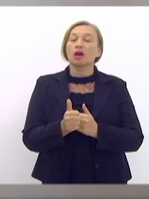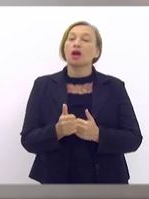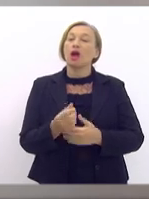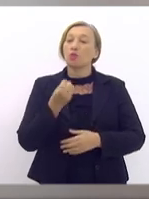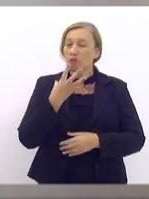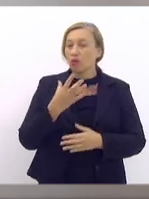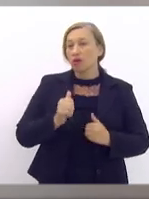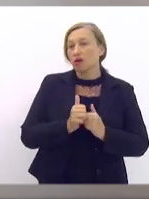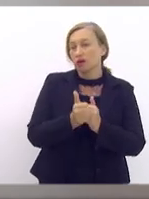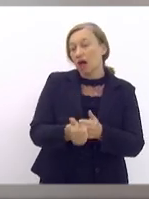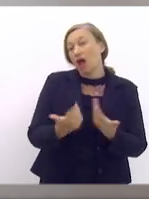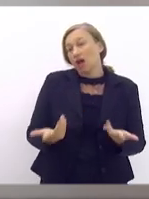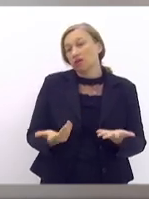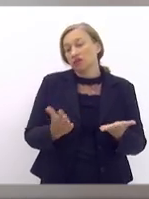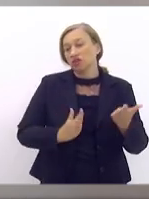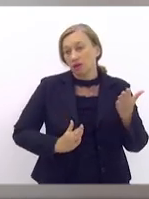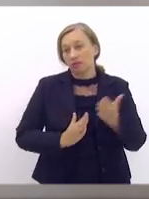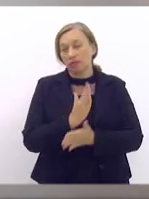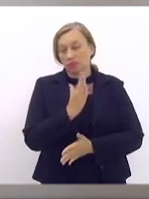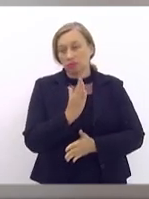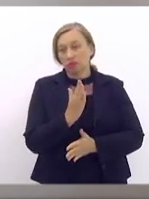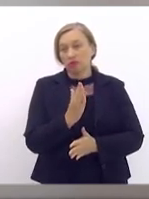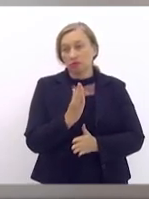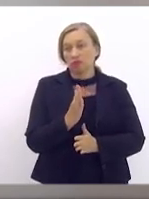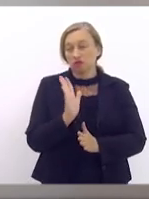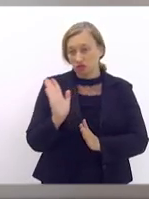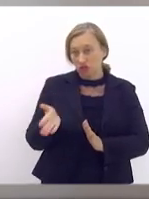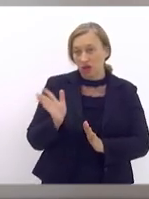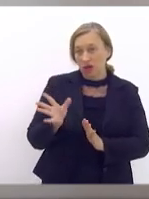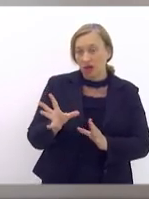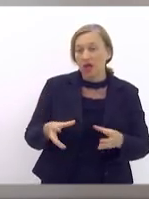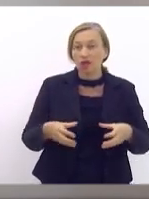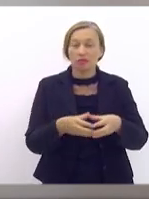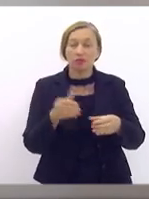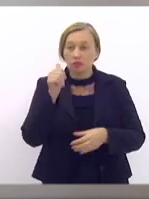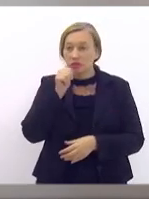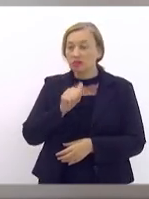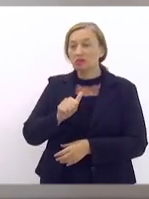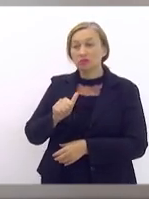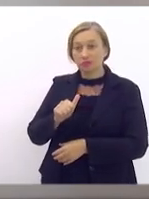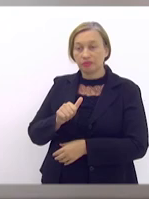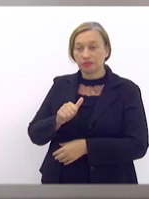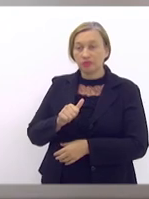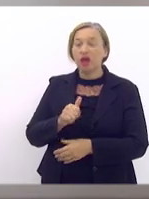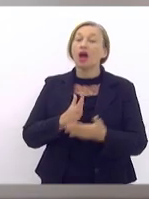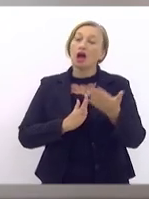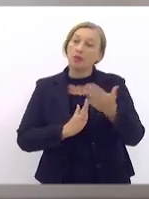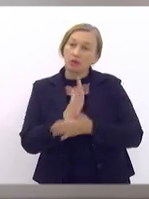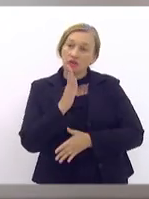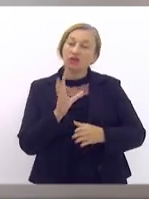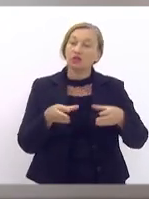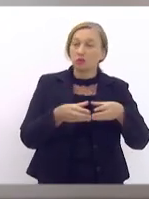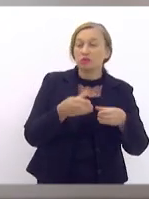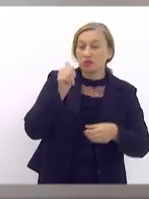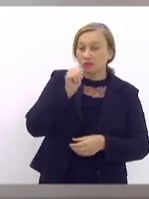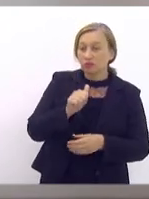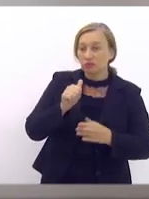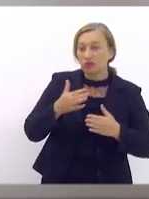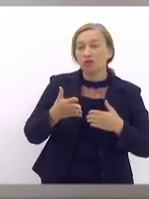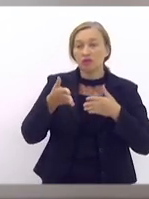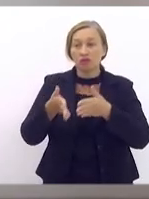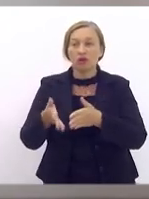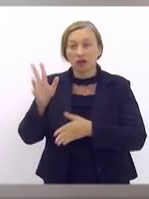emendas que não são emendas parlamentares individuais, foram emendas da Comissão da Mulher, foram aprovadas na Comissão da Mulher, direcionadas